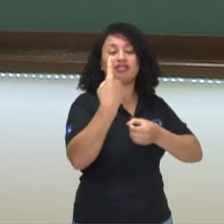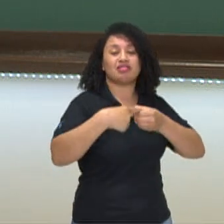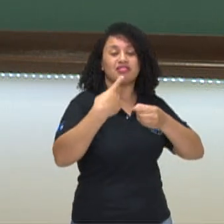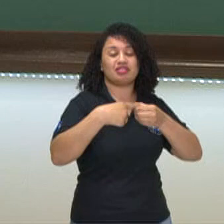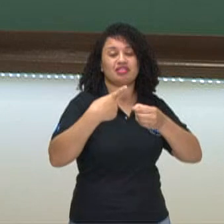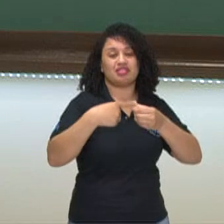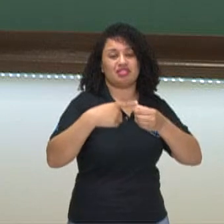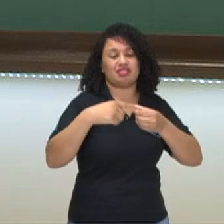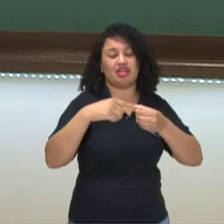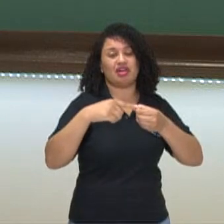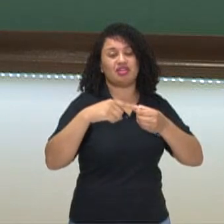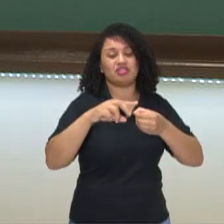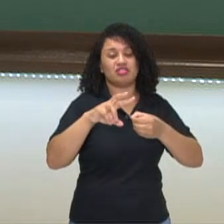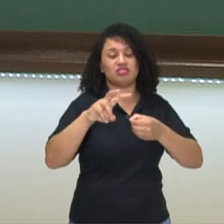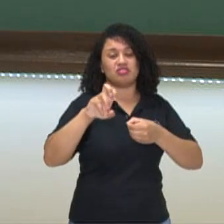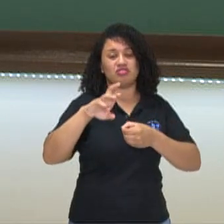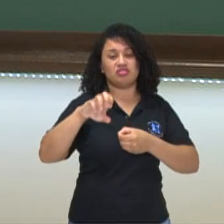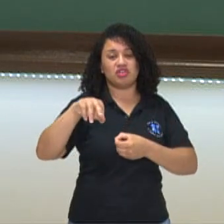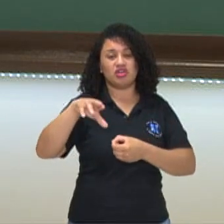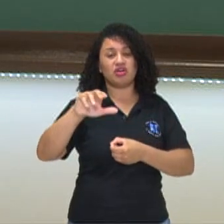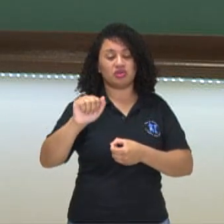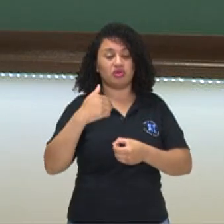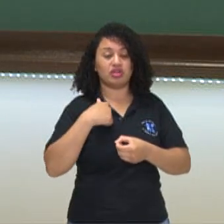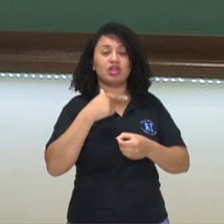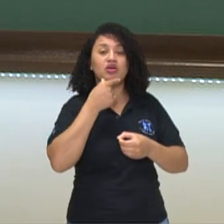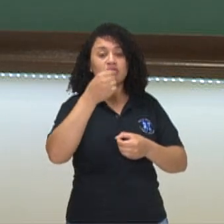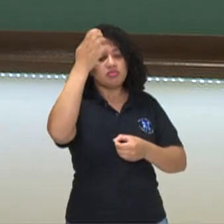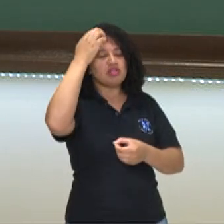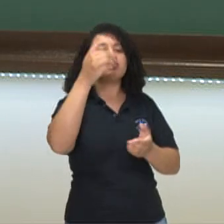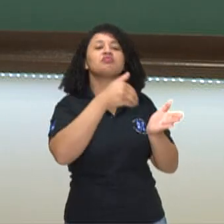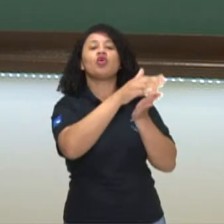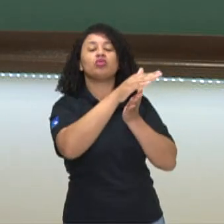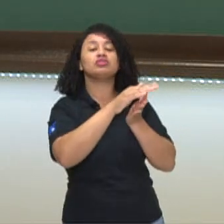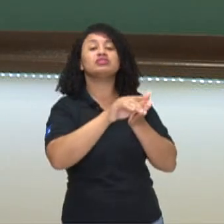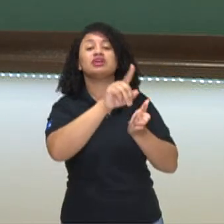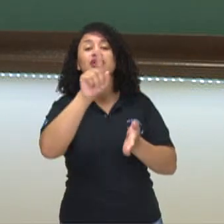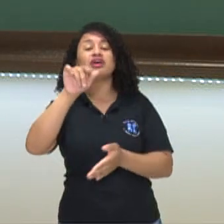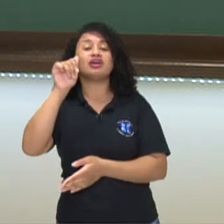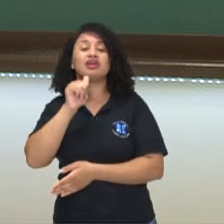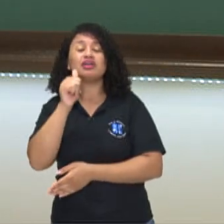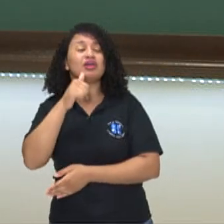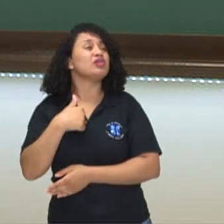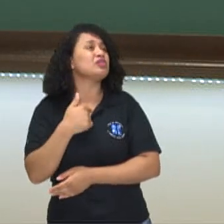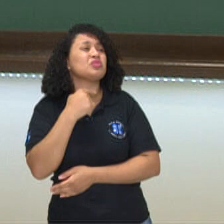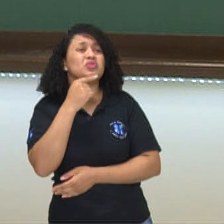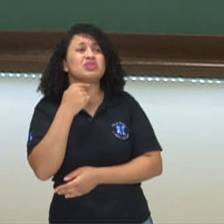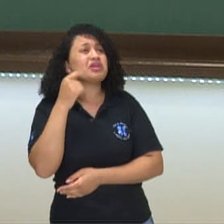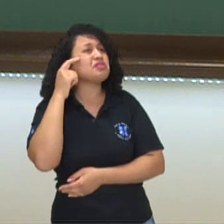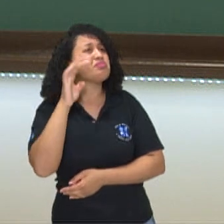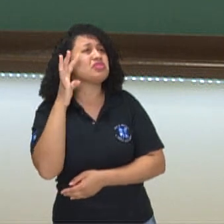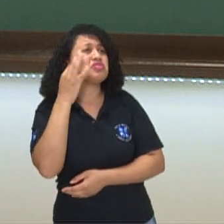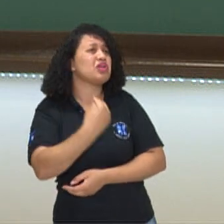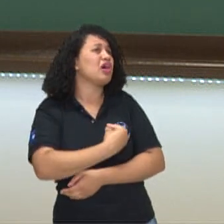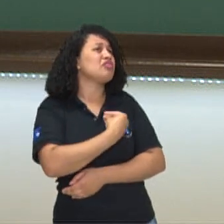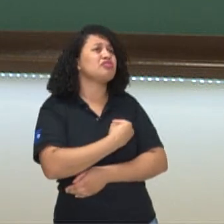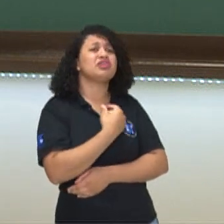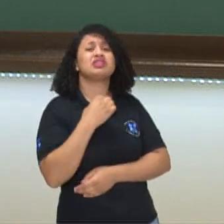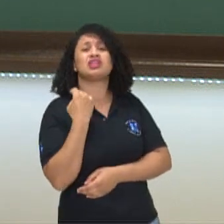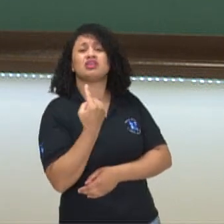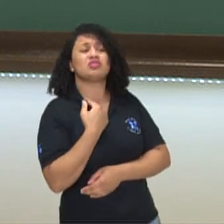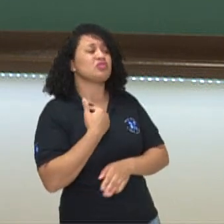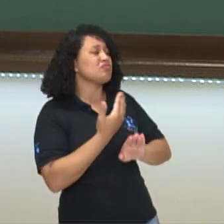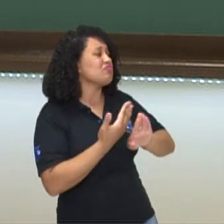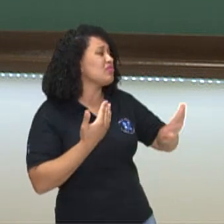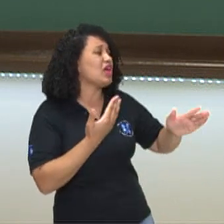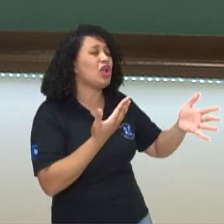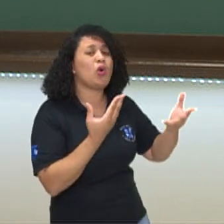príncipe exila Romeu da cidade de Verona, e Julieta, que não consegue imaginar a sua vida sem Romeu,